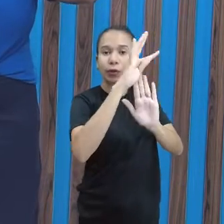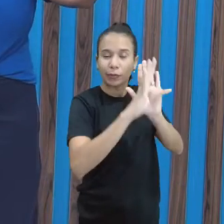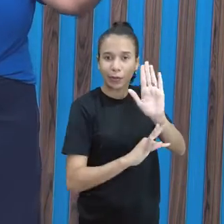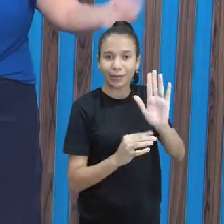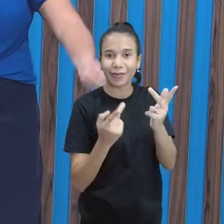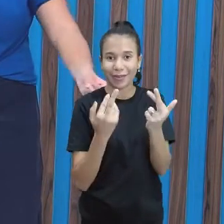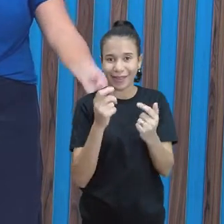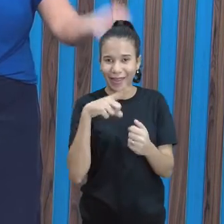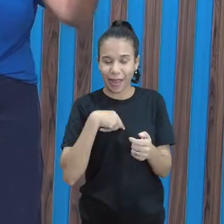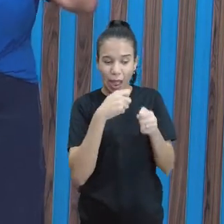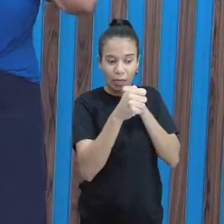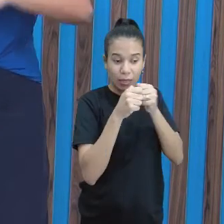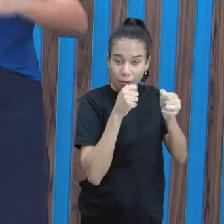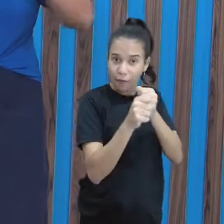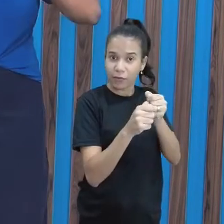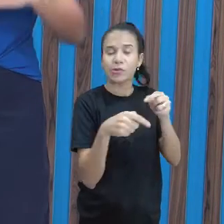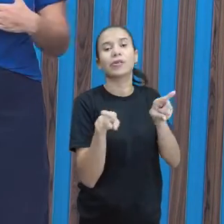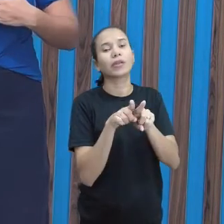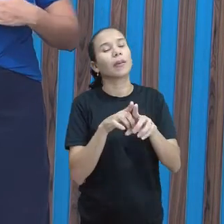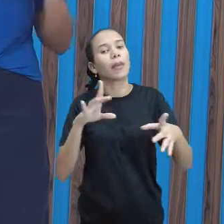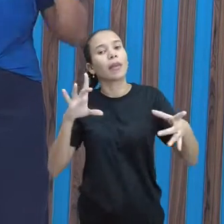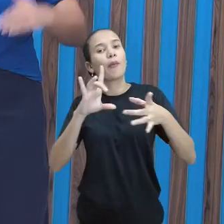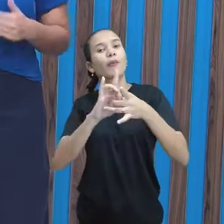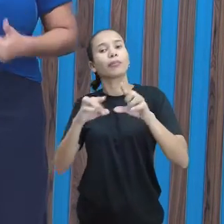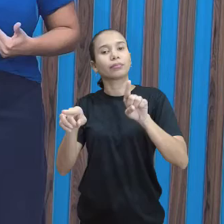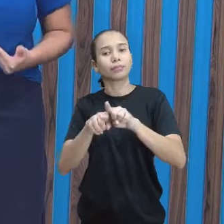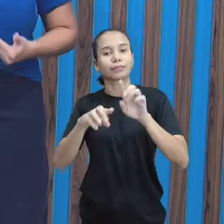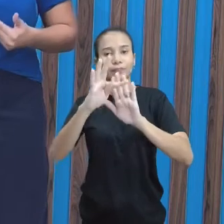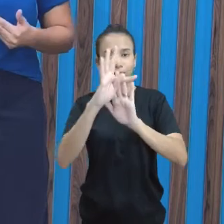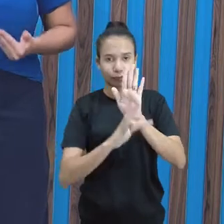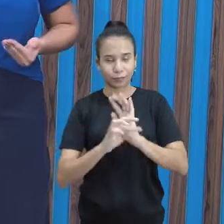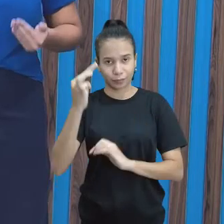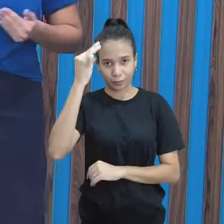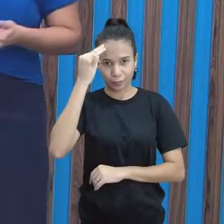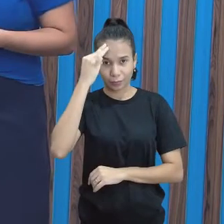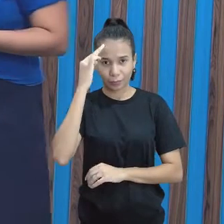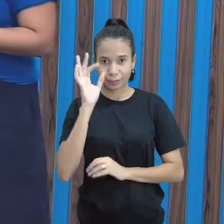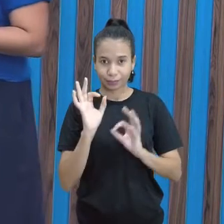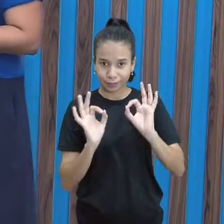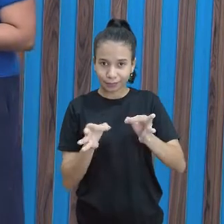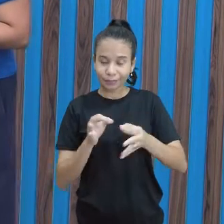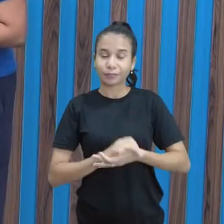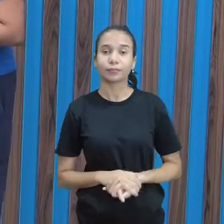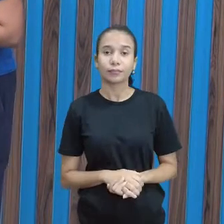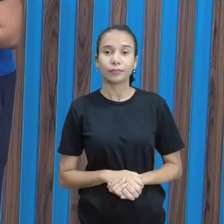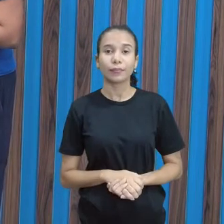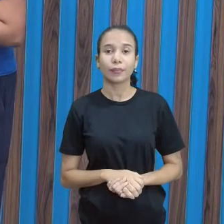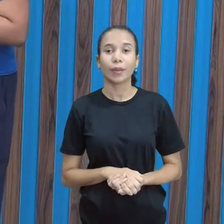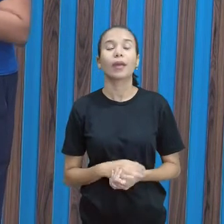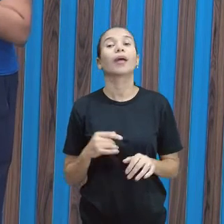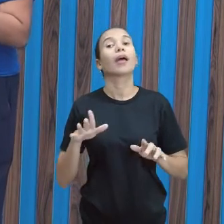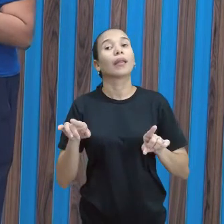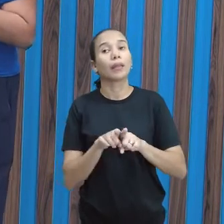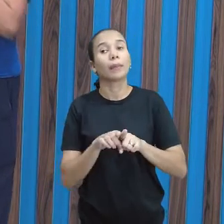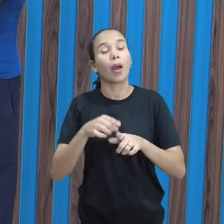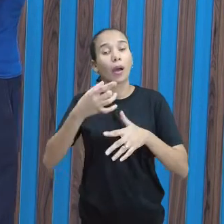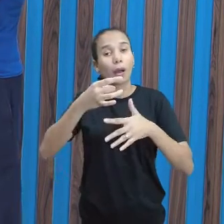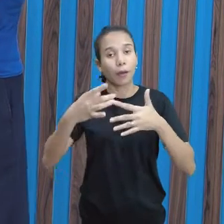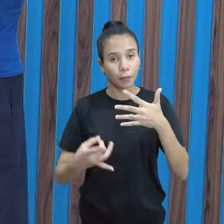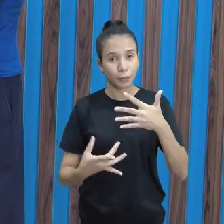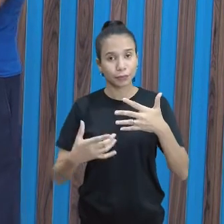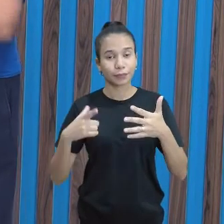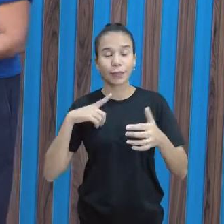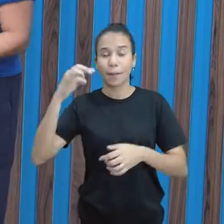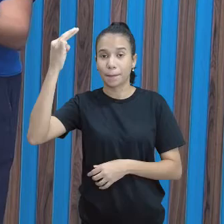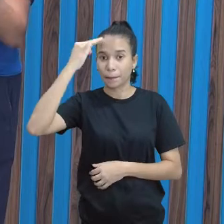a entrevista, você tem um espaço para esse texto de memória, tá? Em outras,